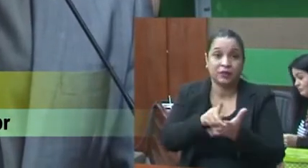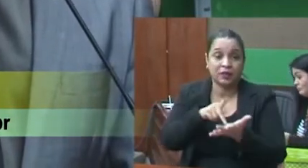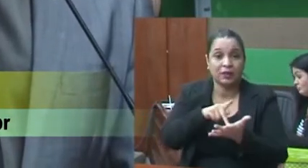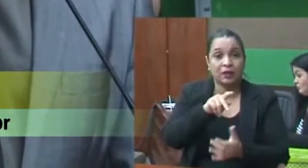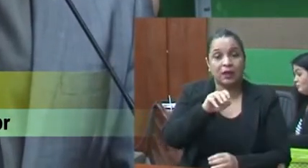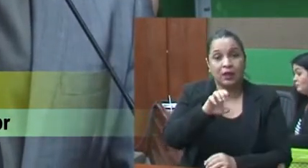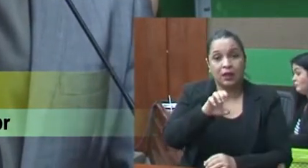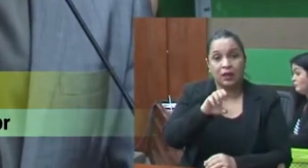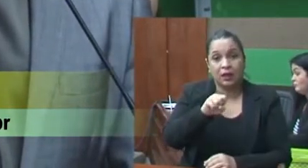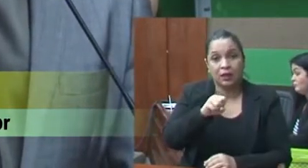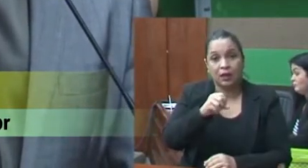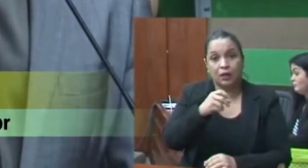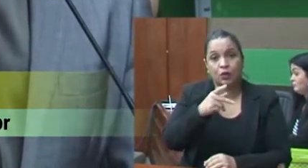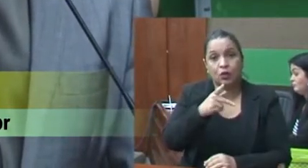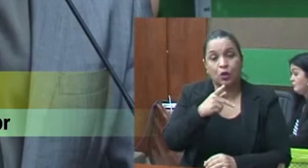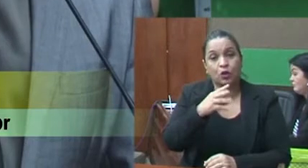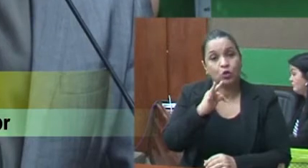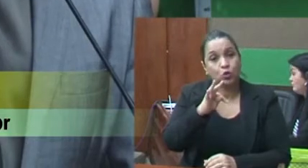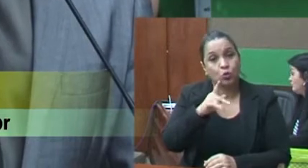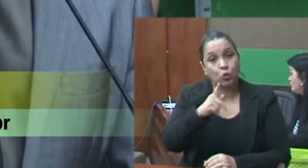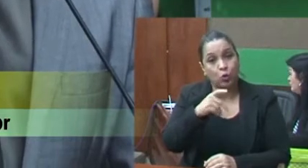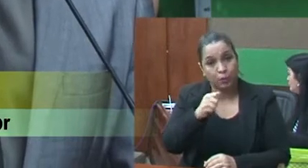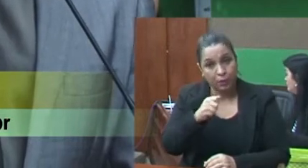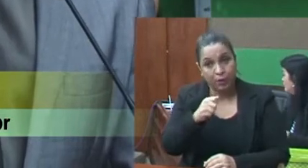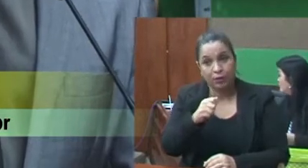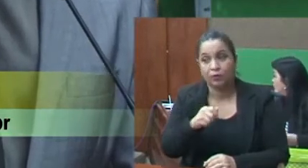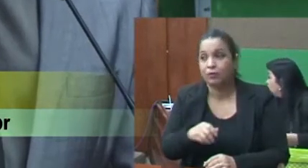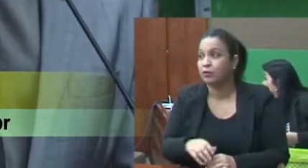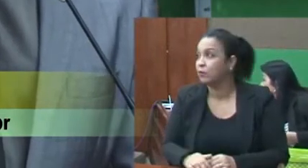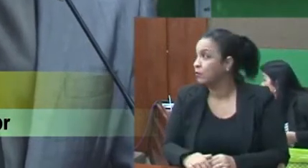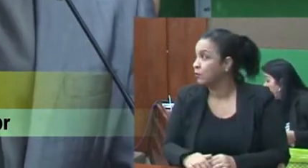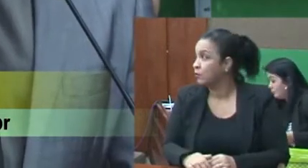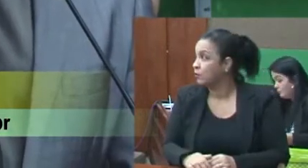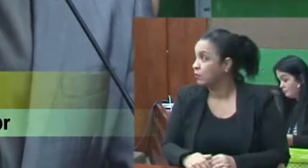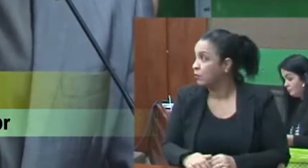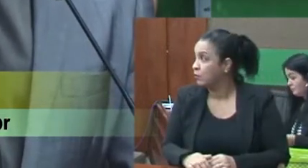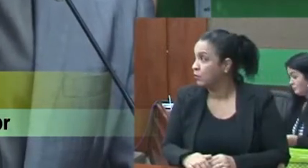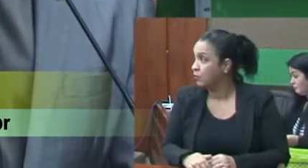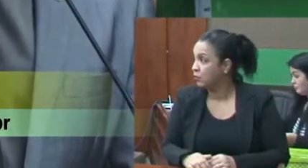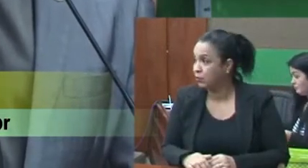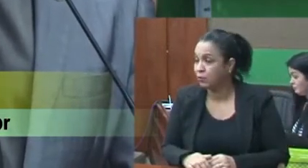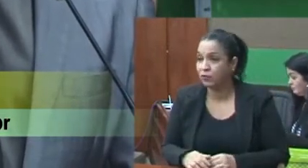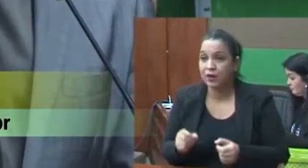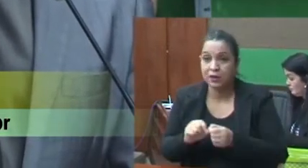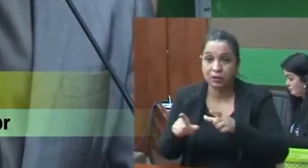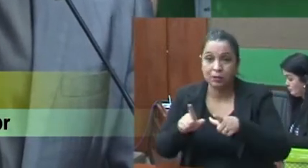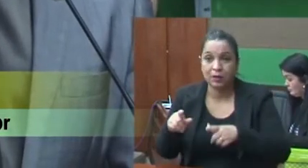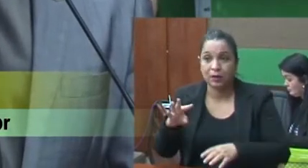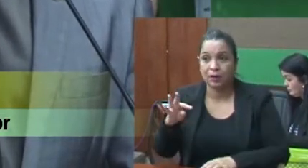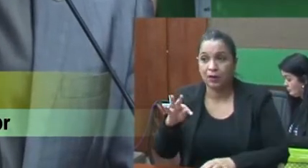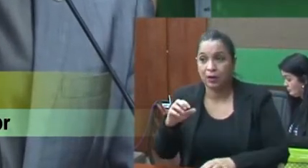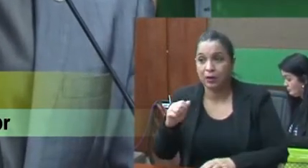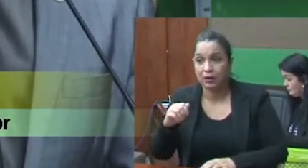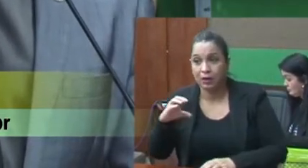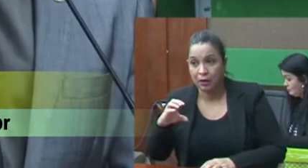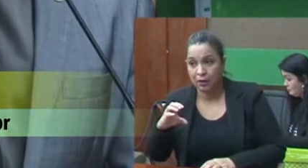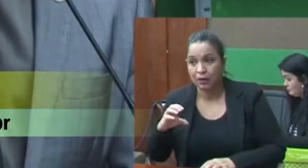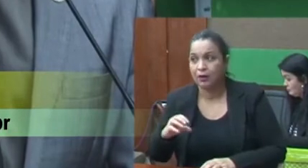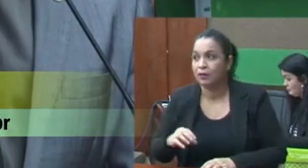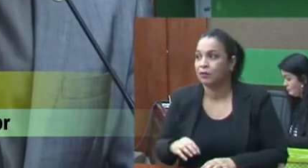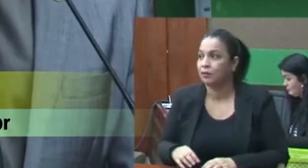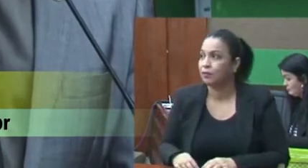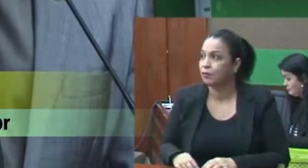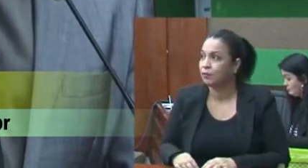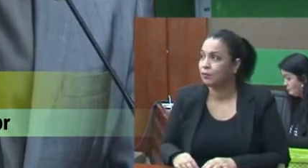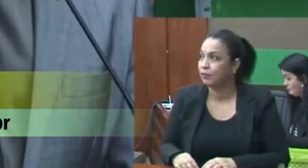na Secretaria de Serviços Urbanos, fazendo execução de serviços através de táxis. Termos de ajuste de